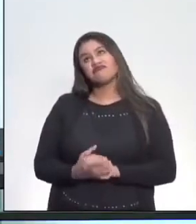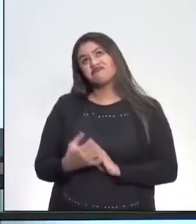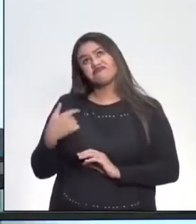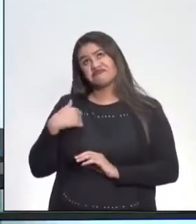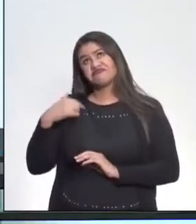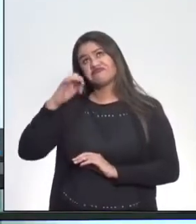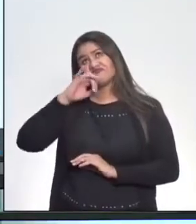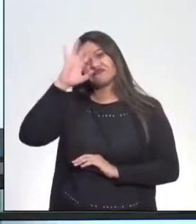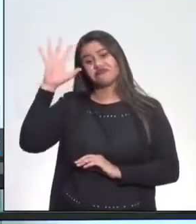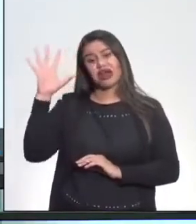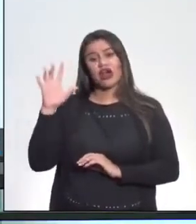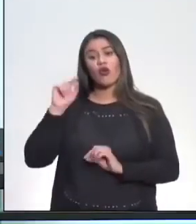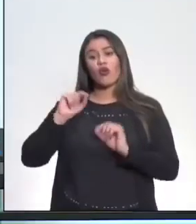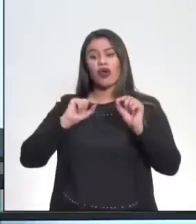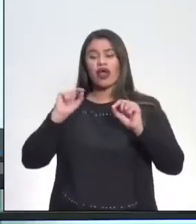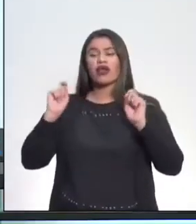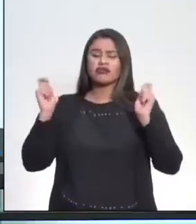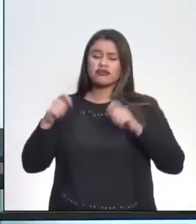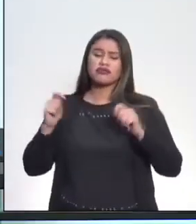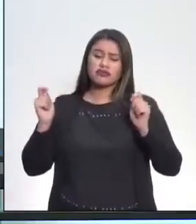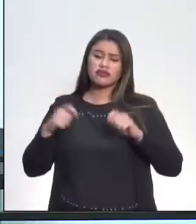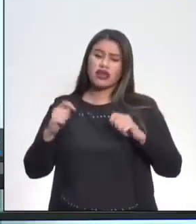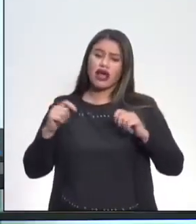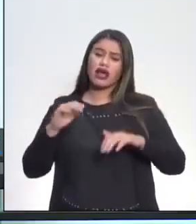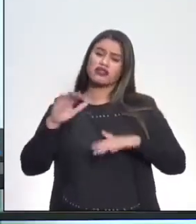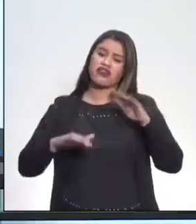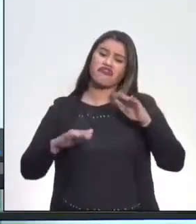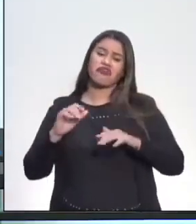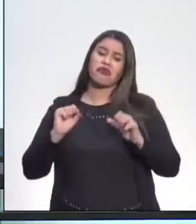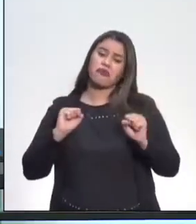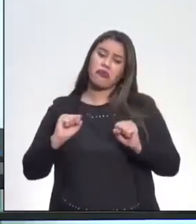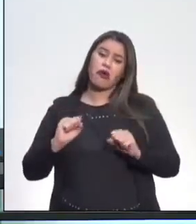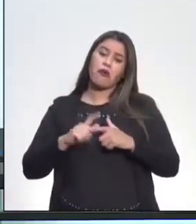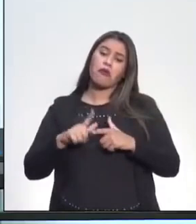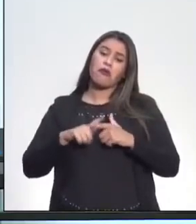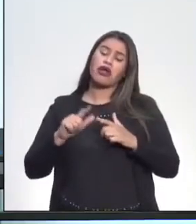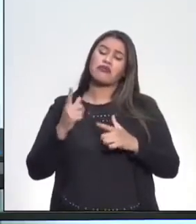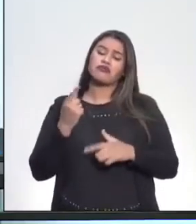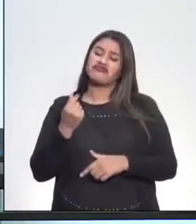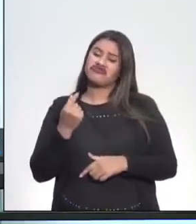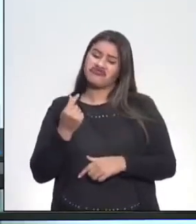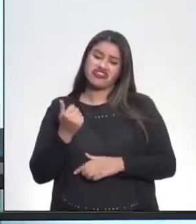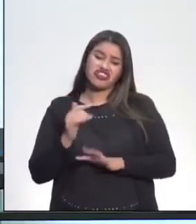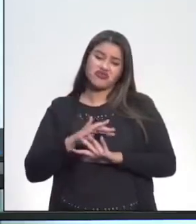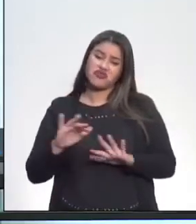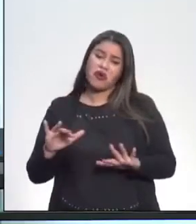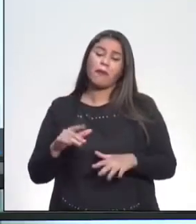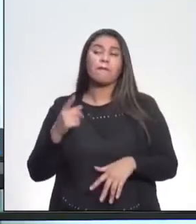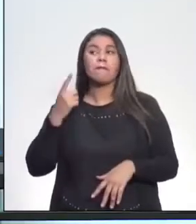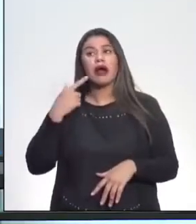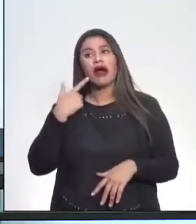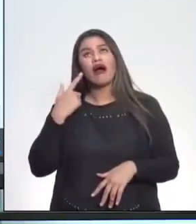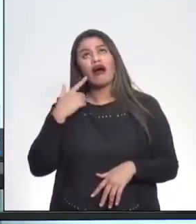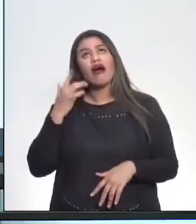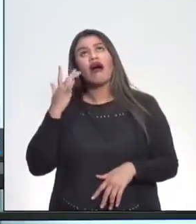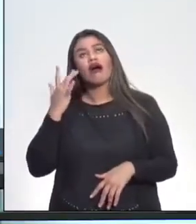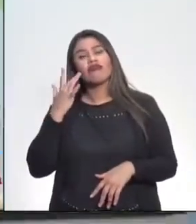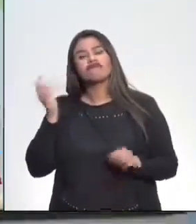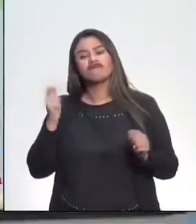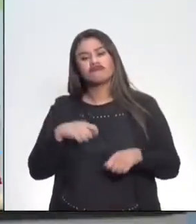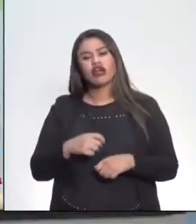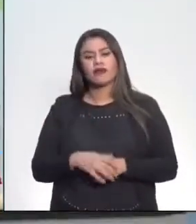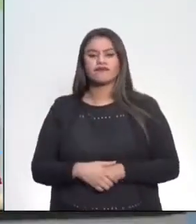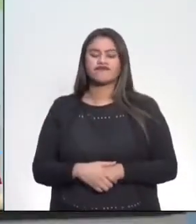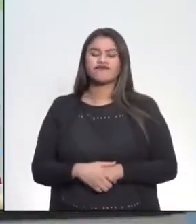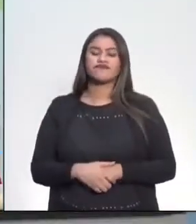talvez, né, não aconteça, né? Só se realmente esbarrar em questão de verba ou qualquer outra coisa do tipo. Mas aí é questão de estar conversando com a direção da escola. Professora,